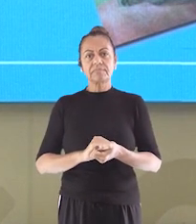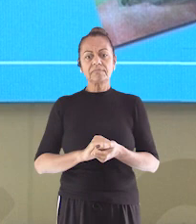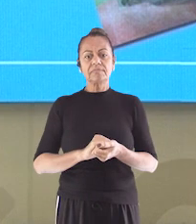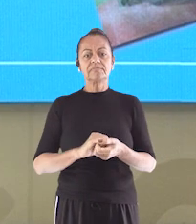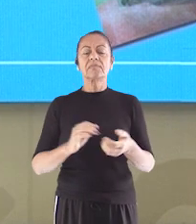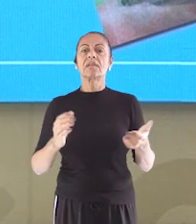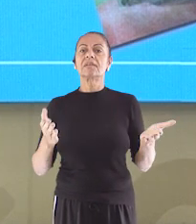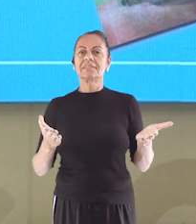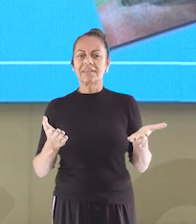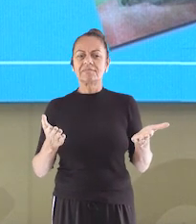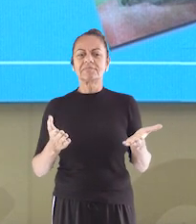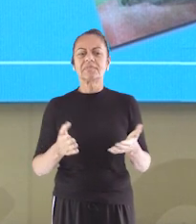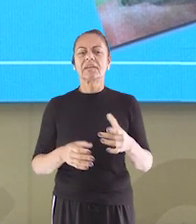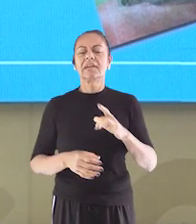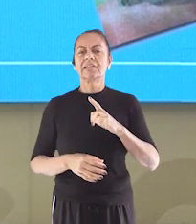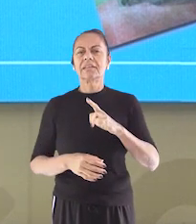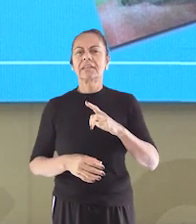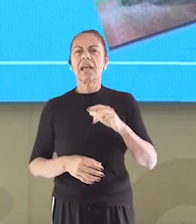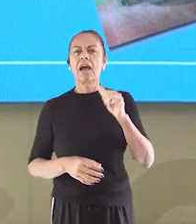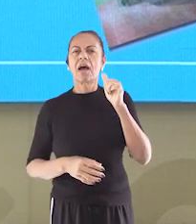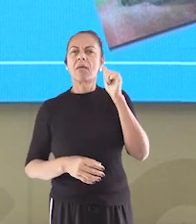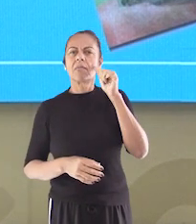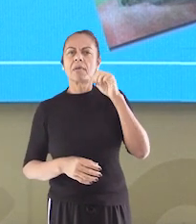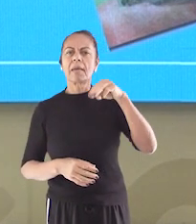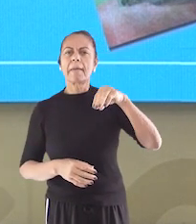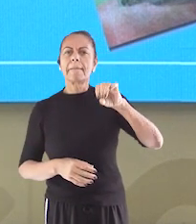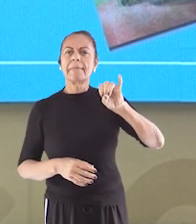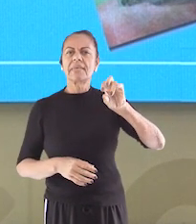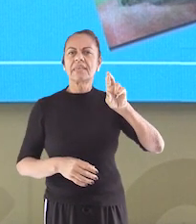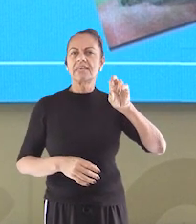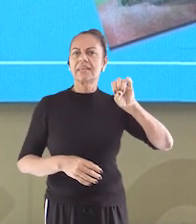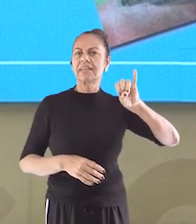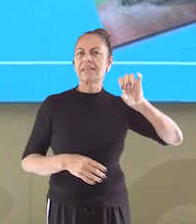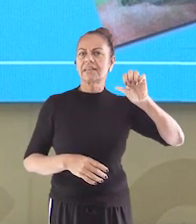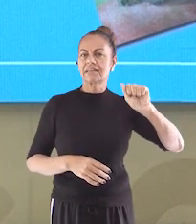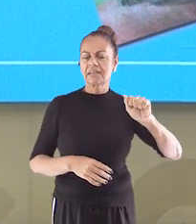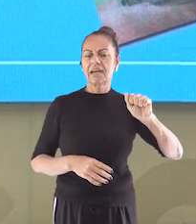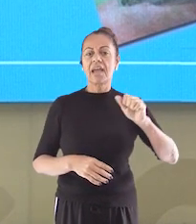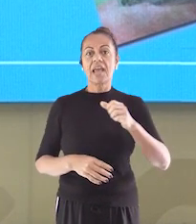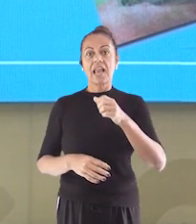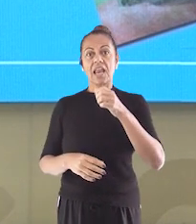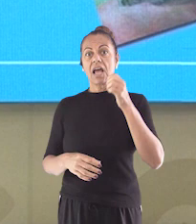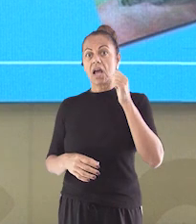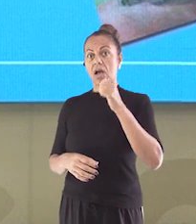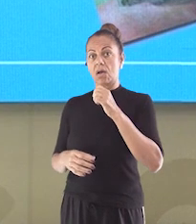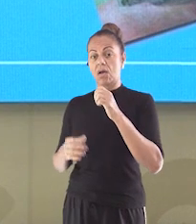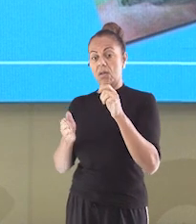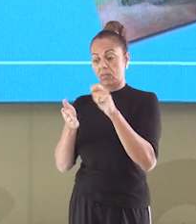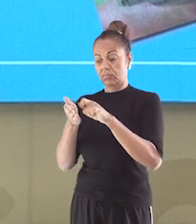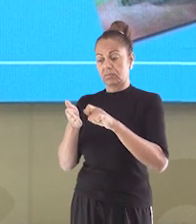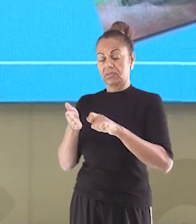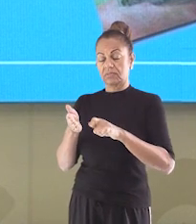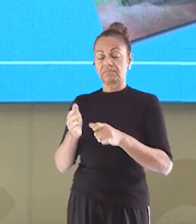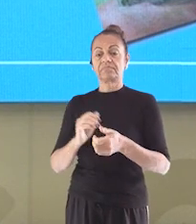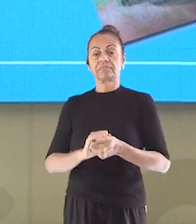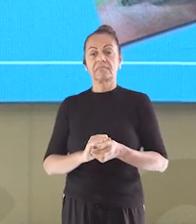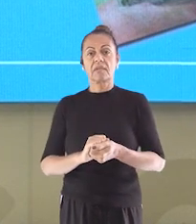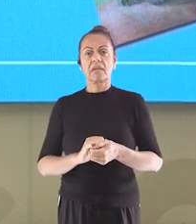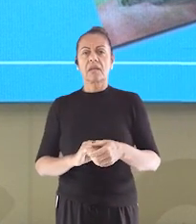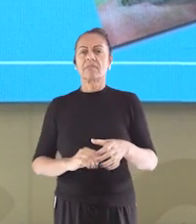Cariacica. Esse poema foi escrito pela estudante Miriam Rodrigues do Carmo, do 9º ano. Vamos